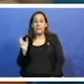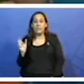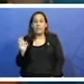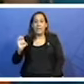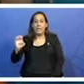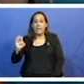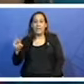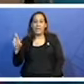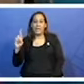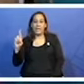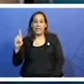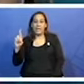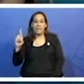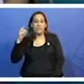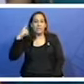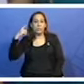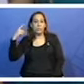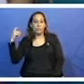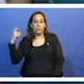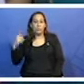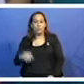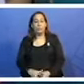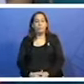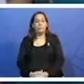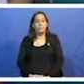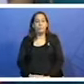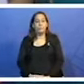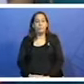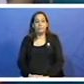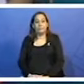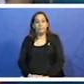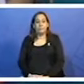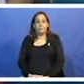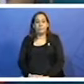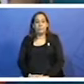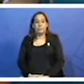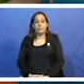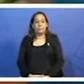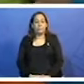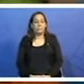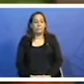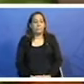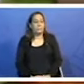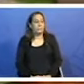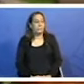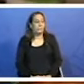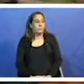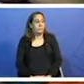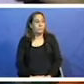Certo? Termina tudo com er, o E e o R.